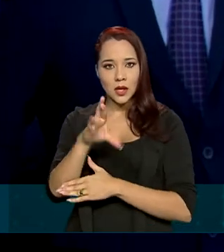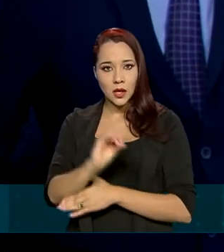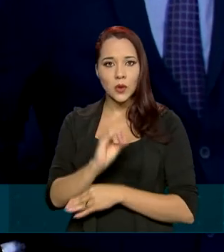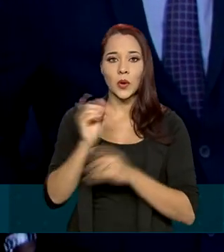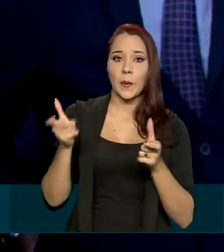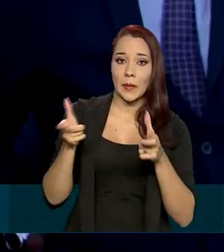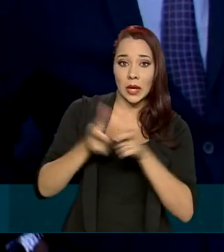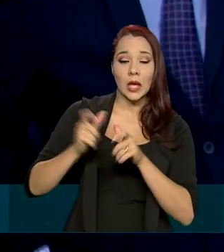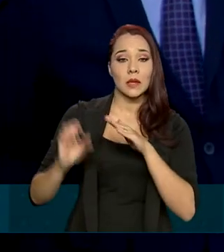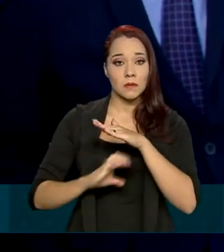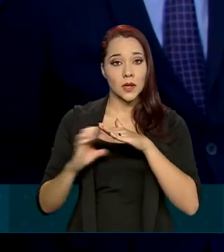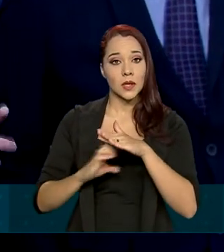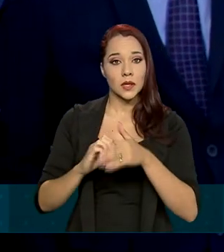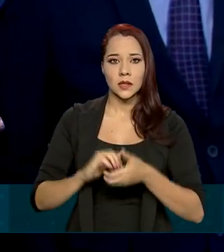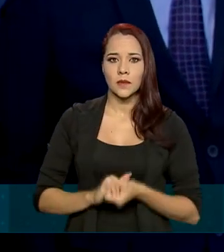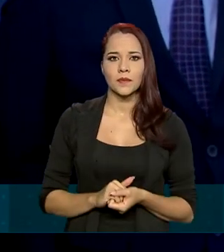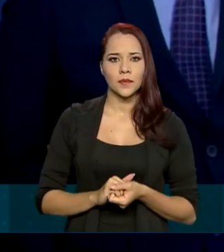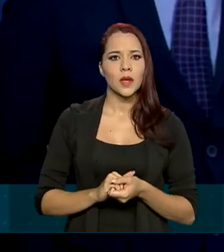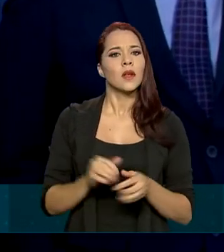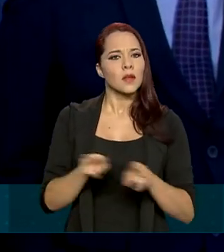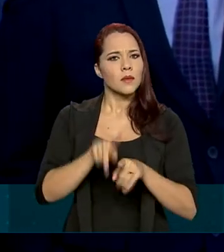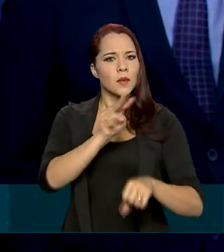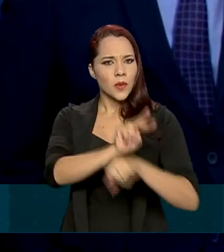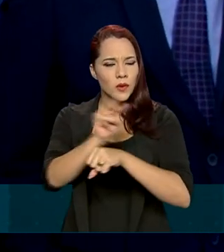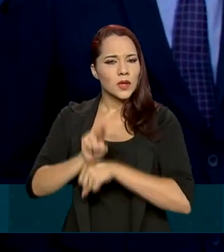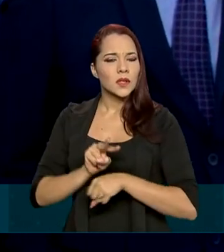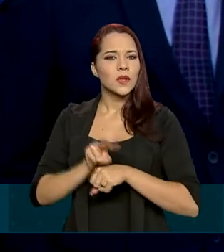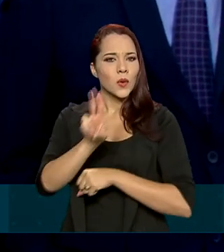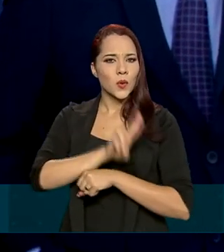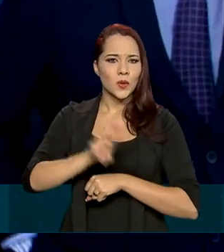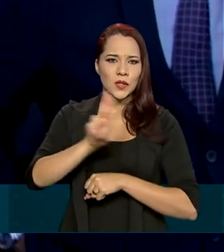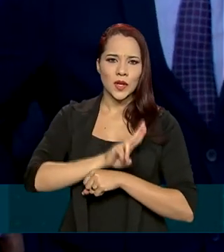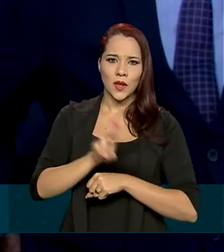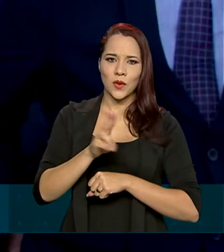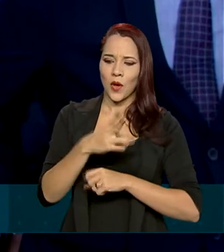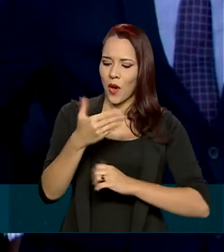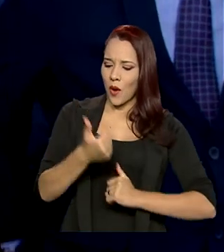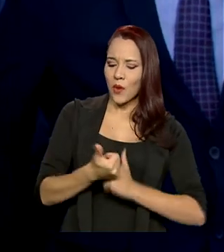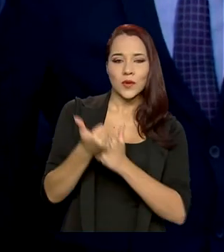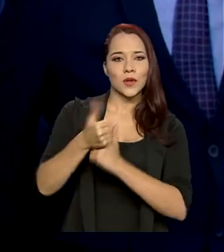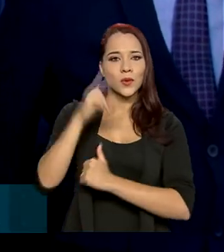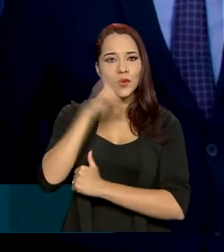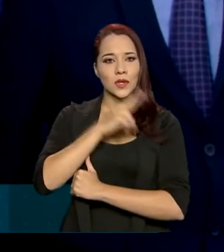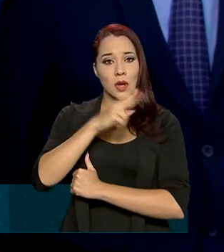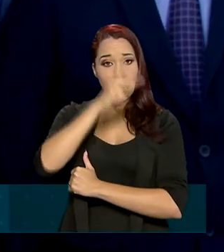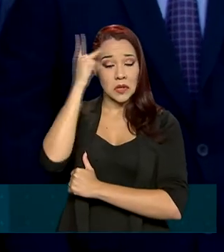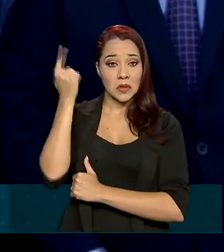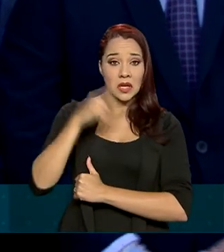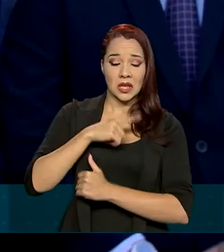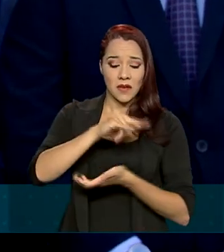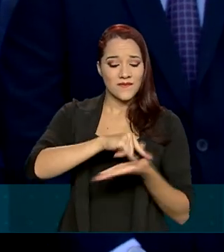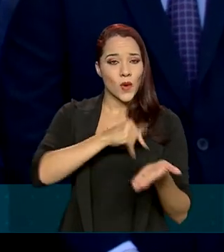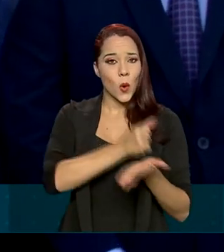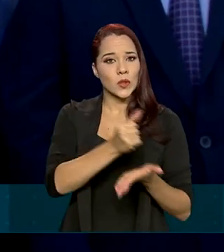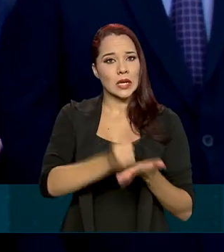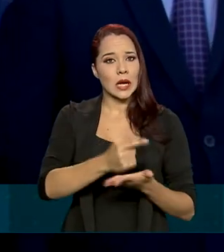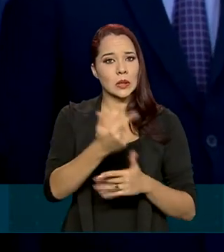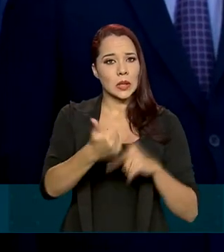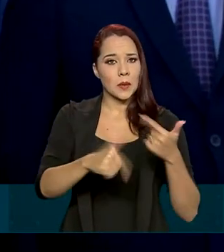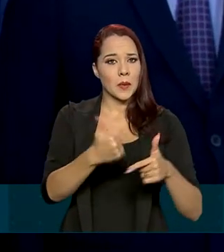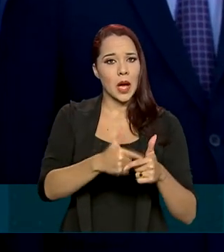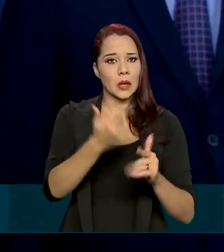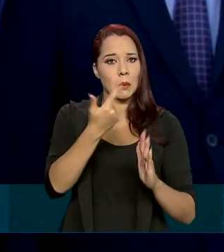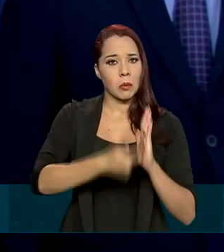a proteção através do benefício emergencial para quem esteve tiveram seus contratos suspensos com o